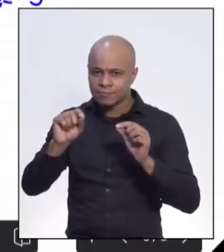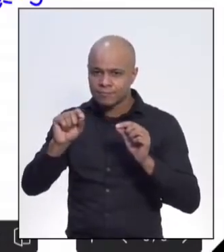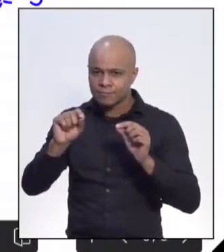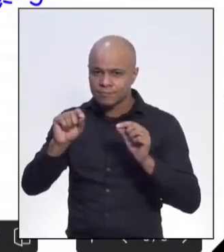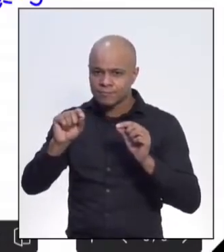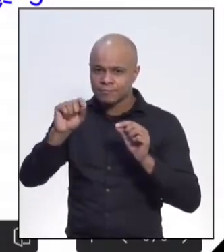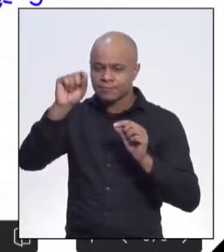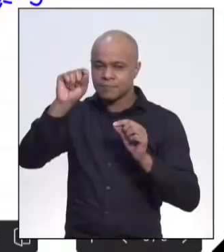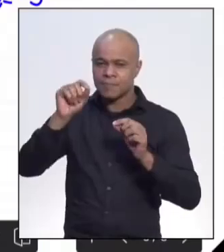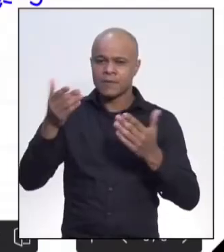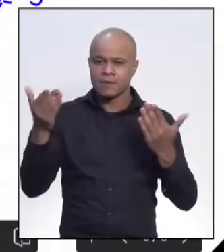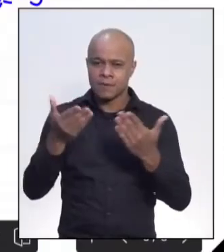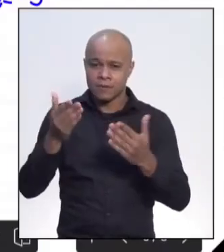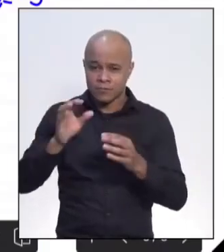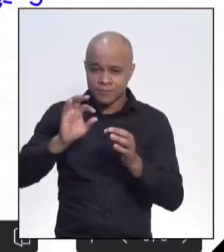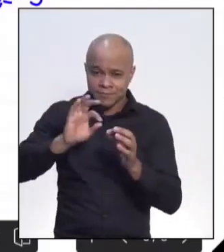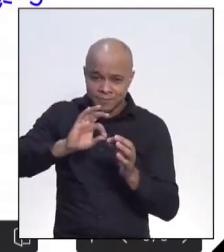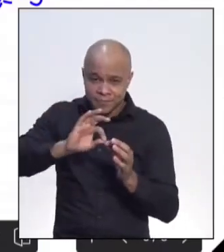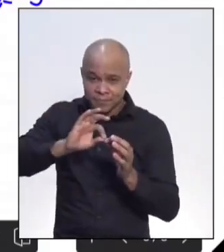Observa.